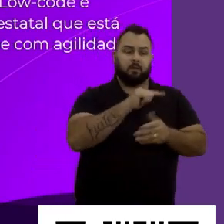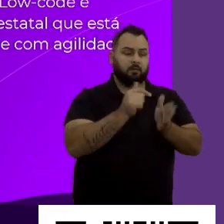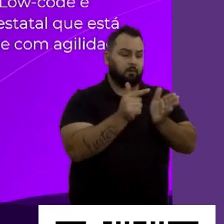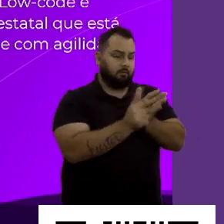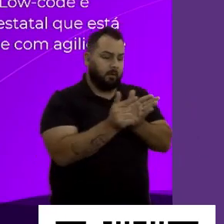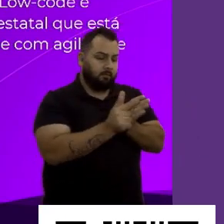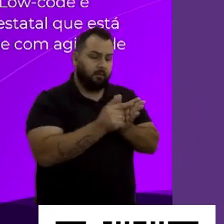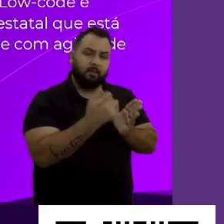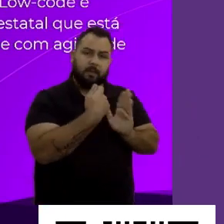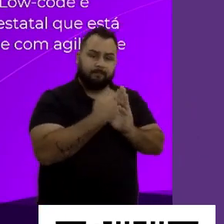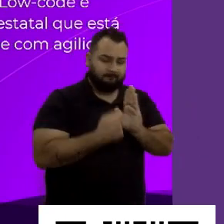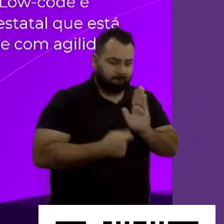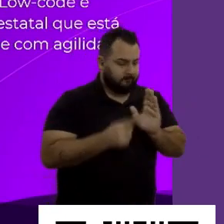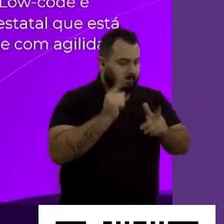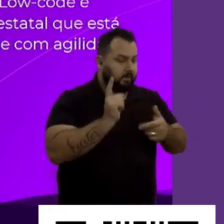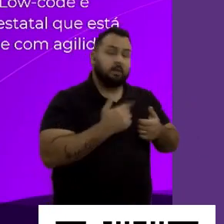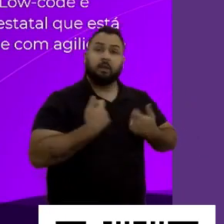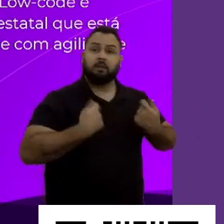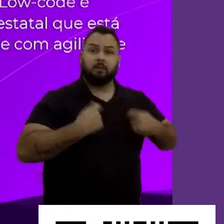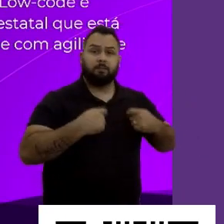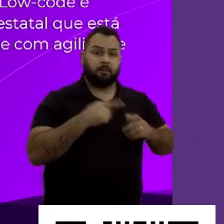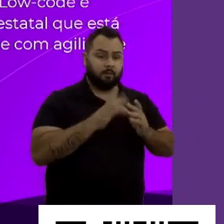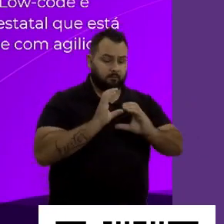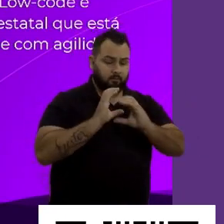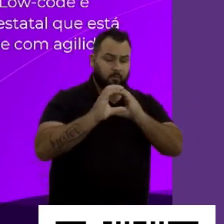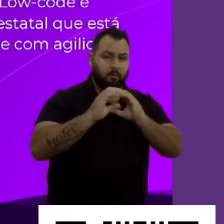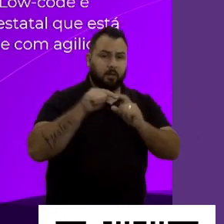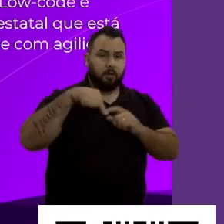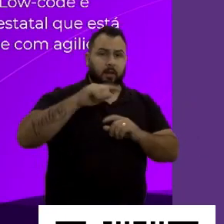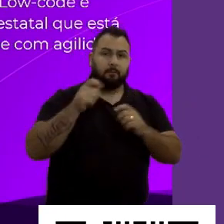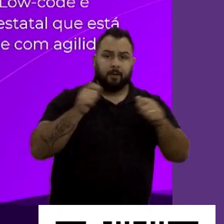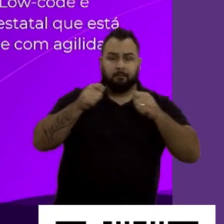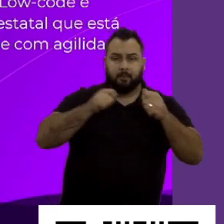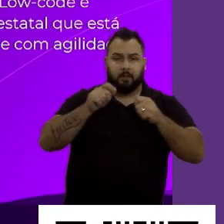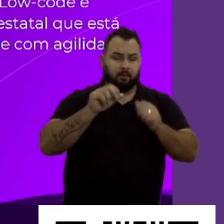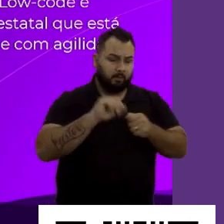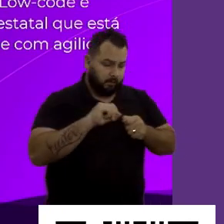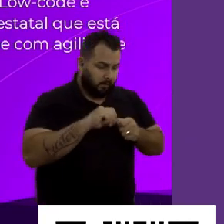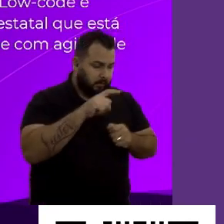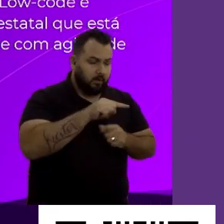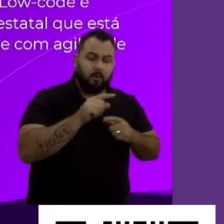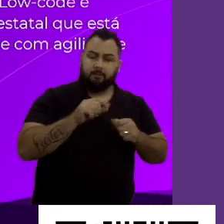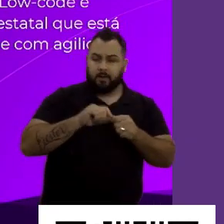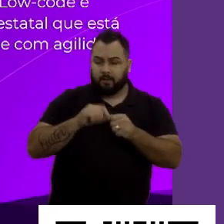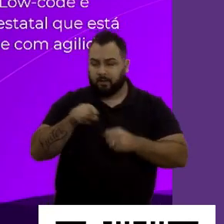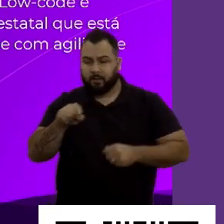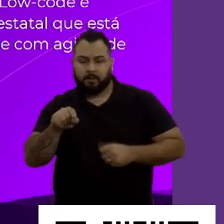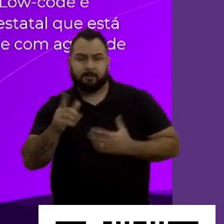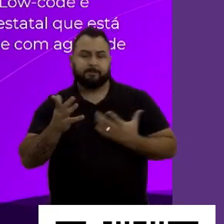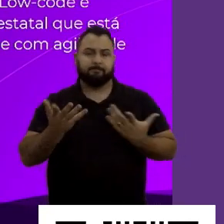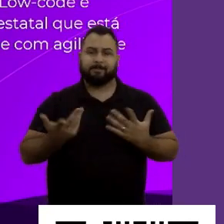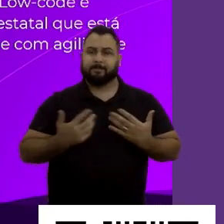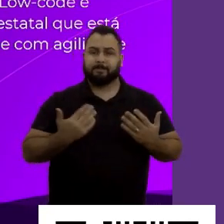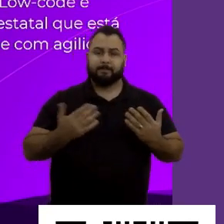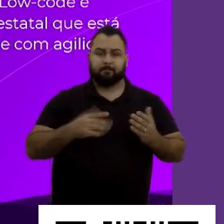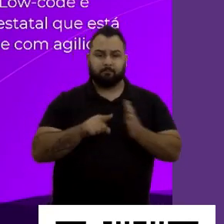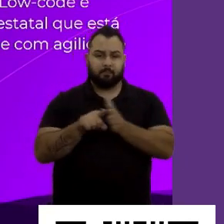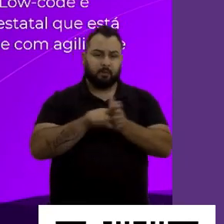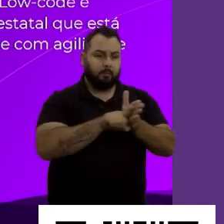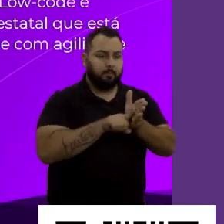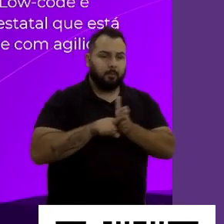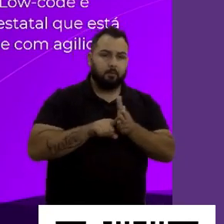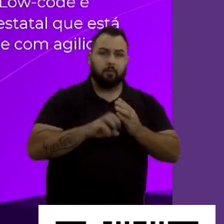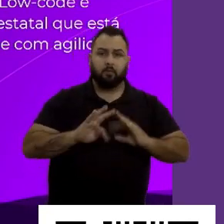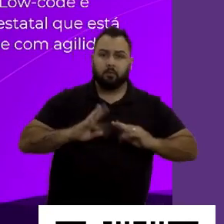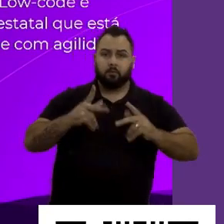alguém ia lá pegar vai a gente tem que emitir um comunicado para imprensa fazer isso fazer aquilo e a gente colou mapeou tudo isso e